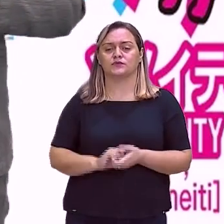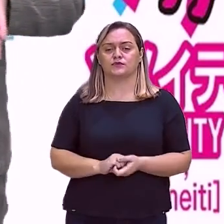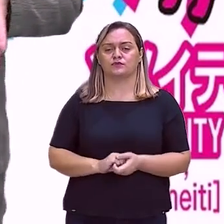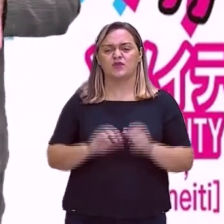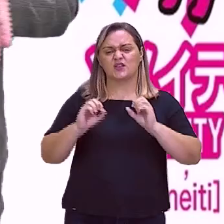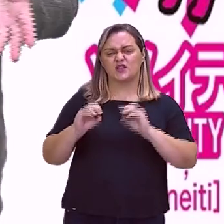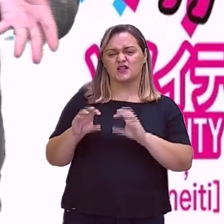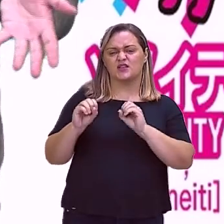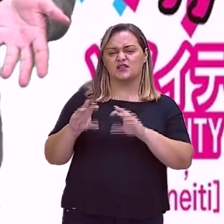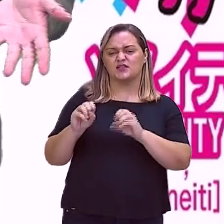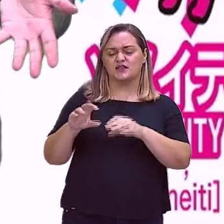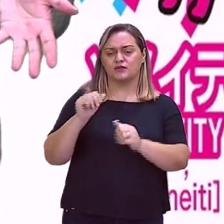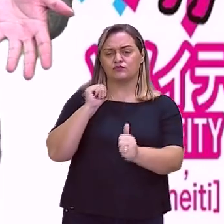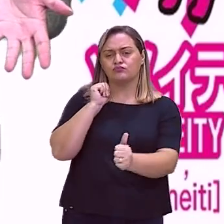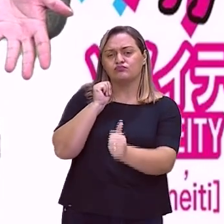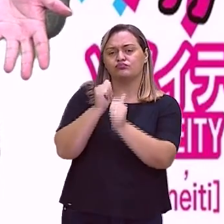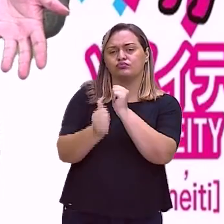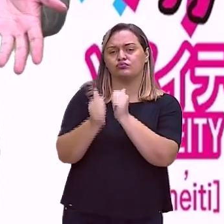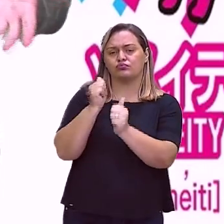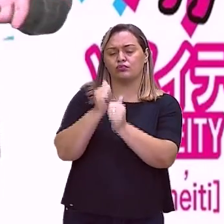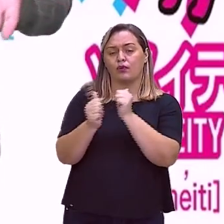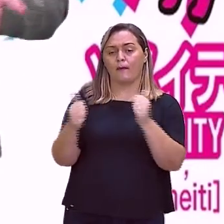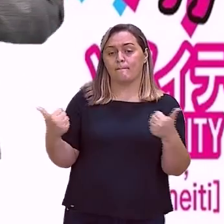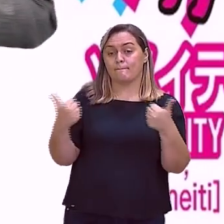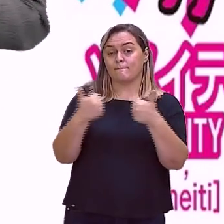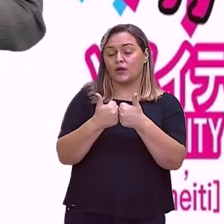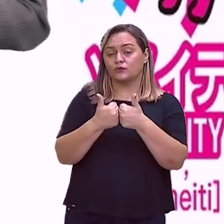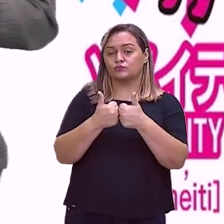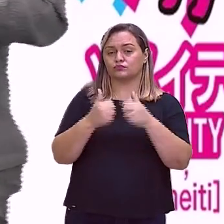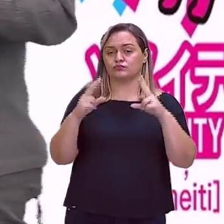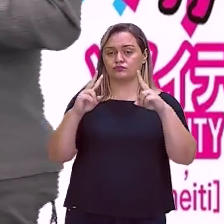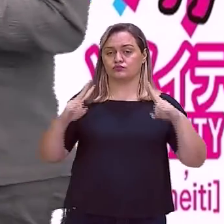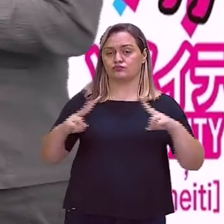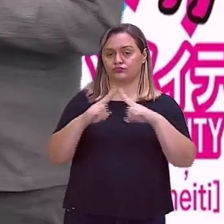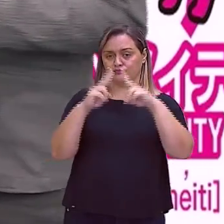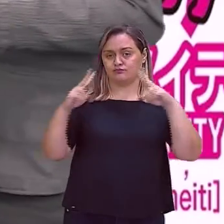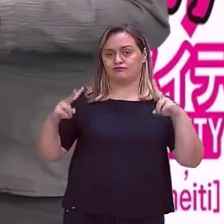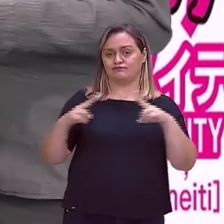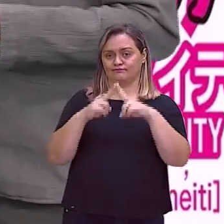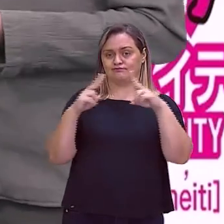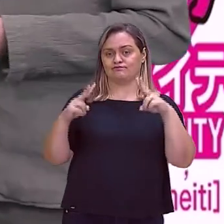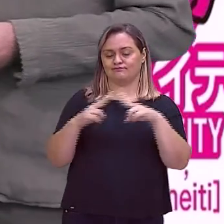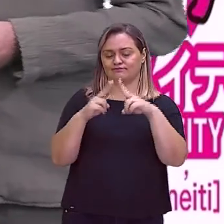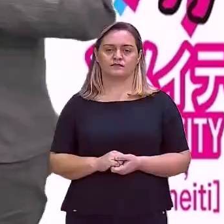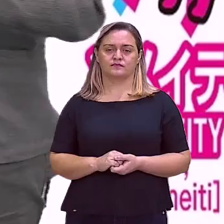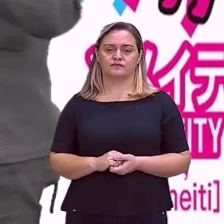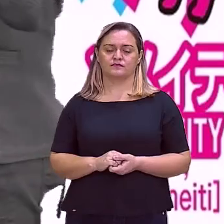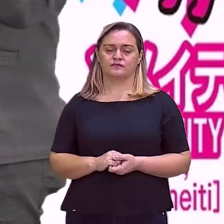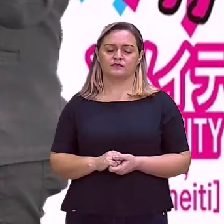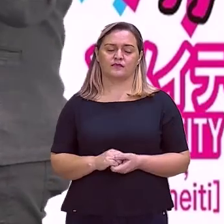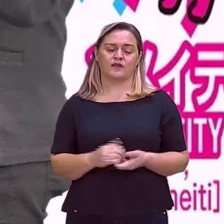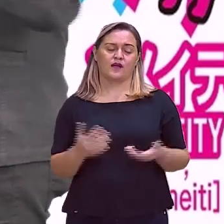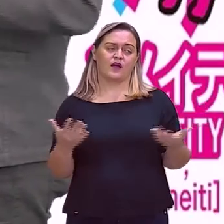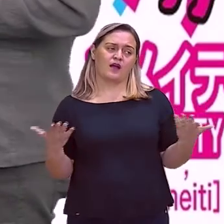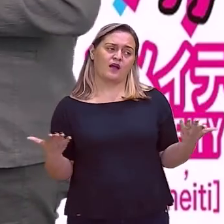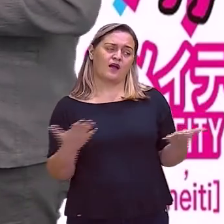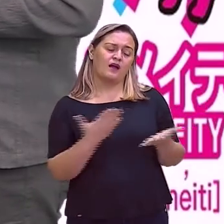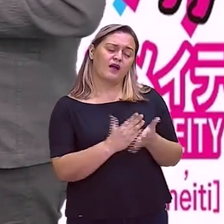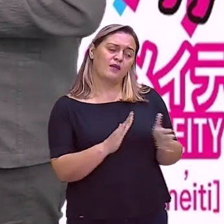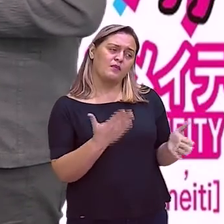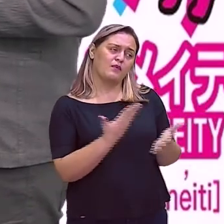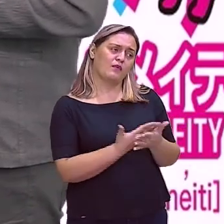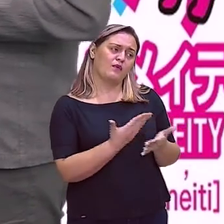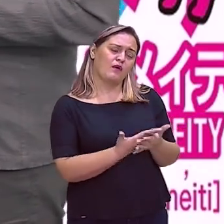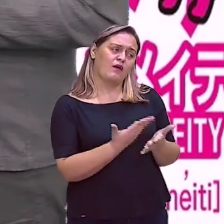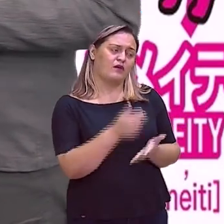que ensinava esporte nos arredores de Paris e era amigo do Barão de Coubertin. Então, verdade. Ah, acabou a nossa